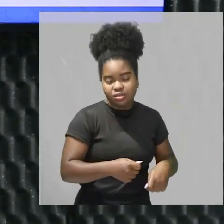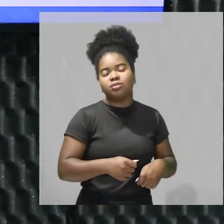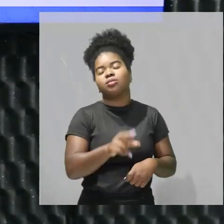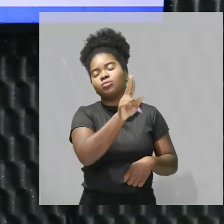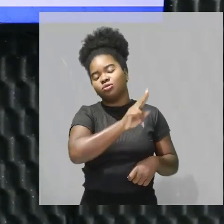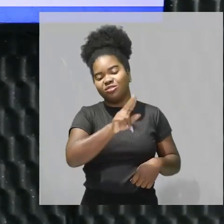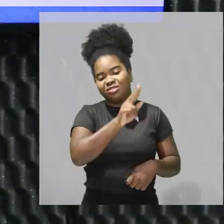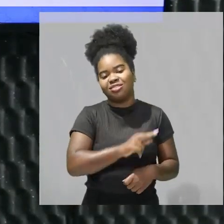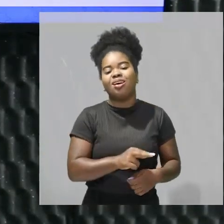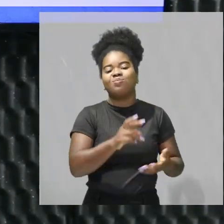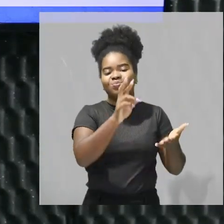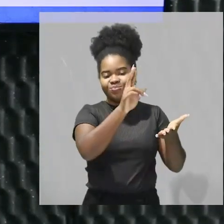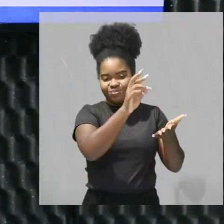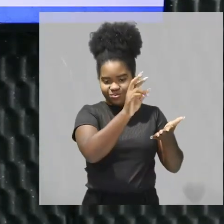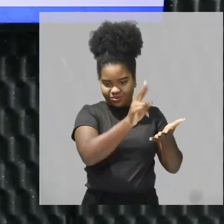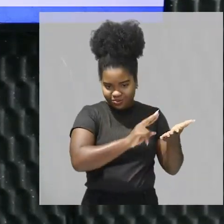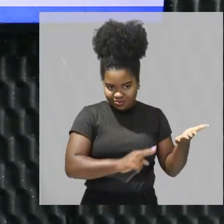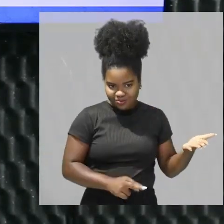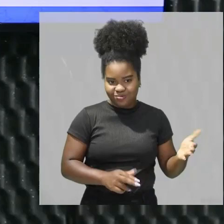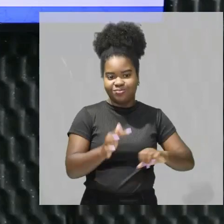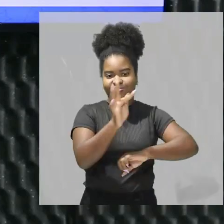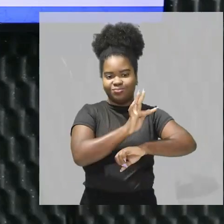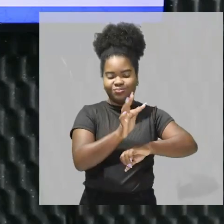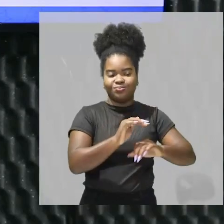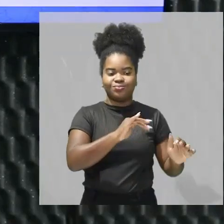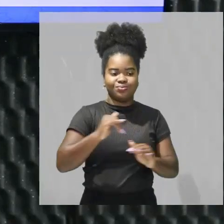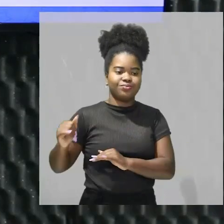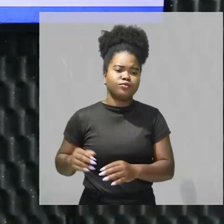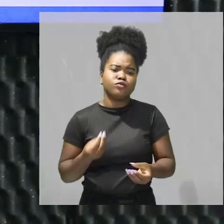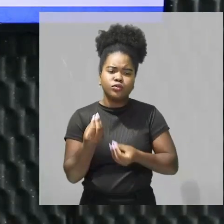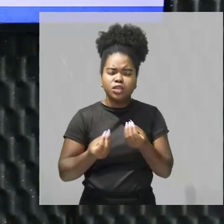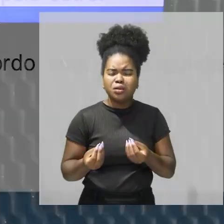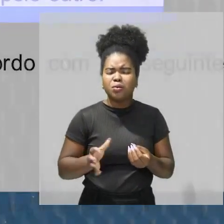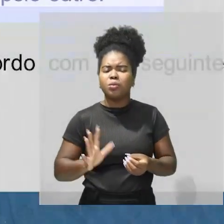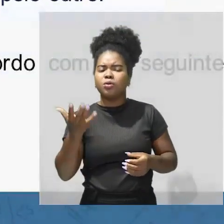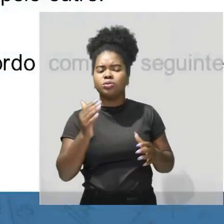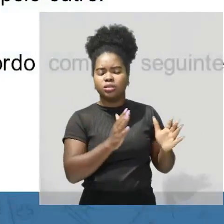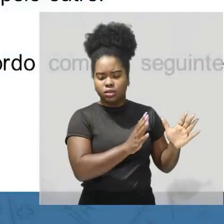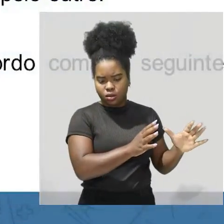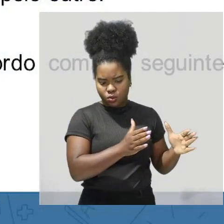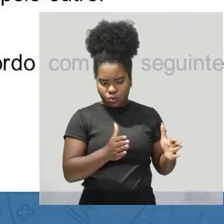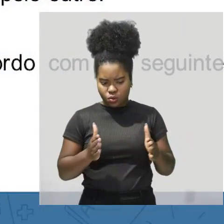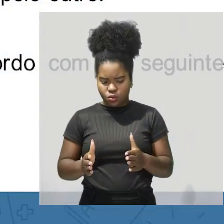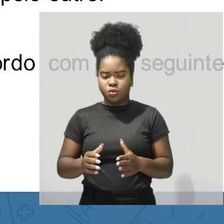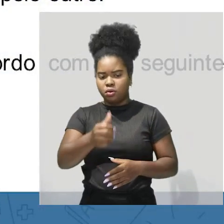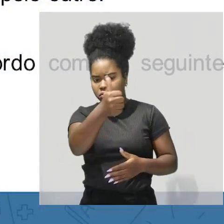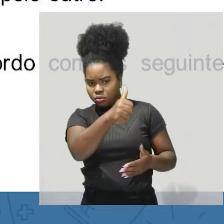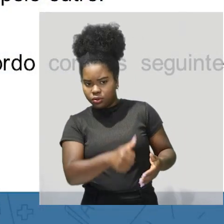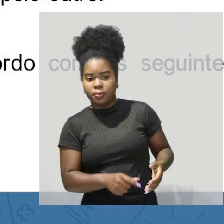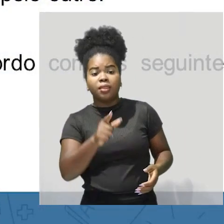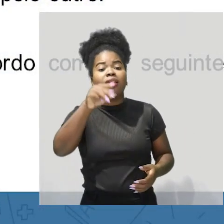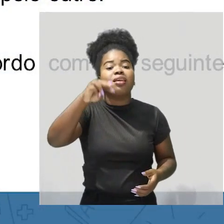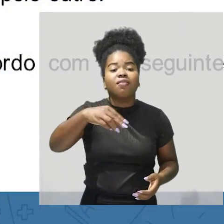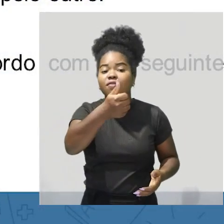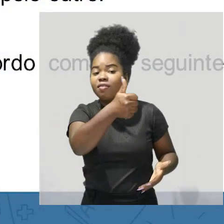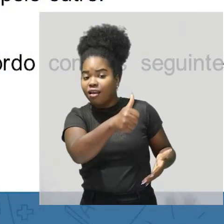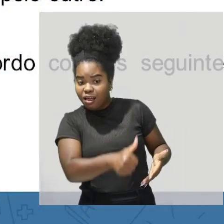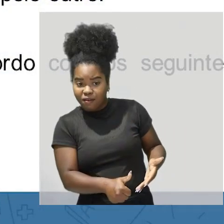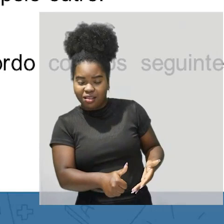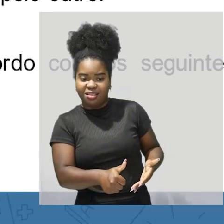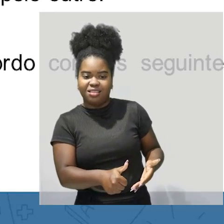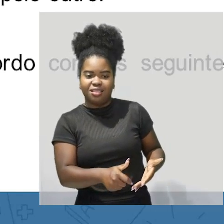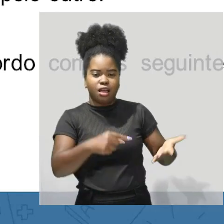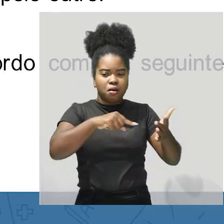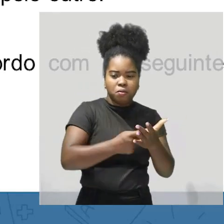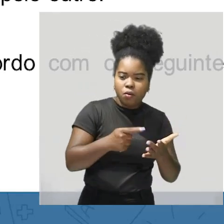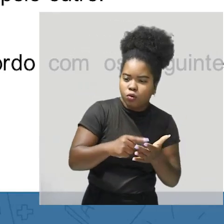redação do Enem. E como acontece o processo de avaliação? Quem é que vai avaliar essa redação de vocês,